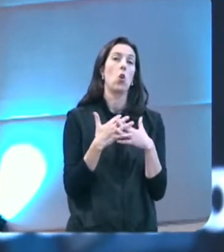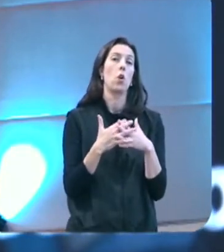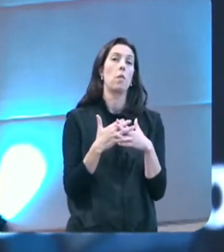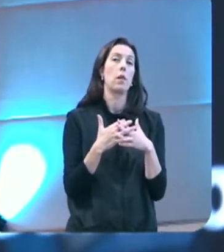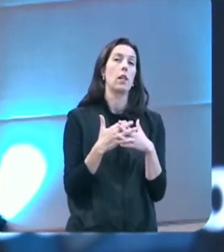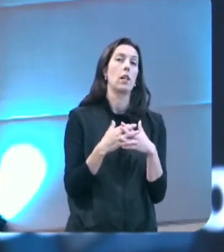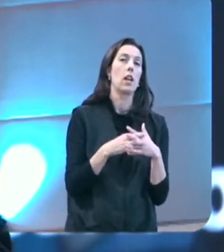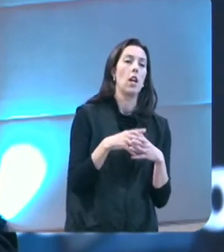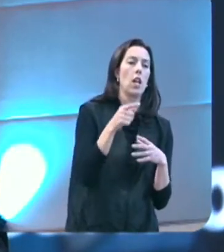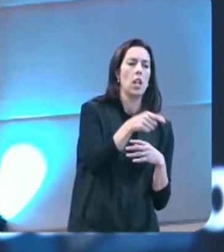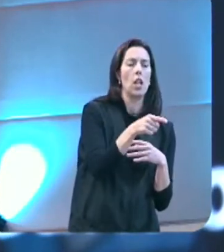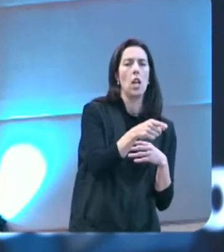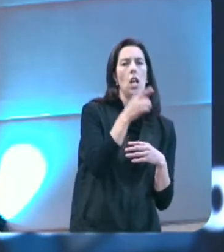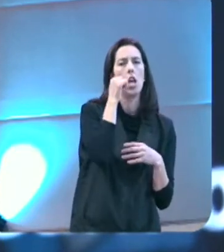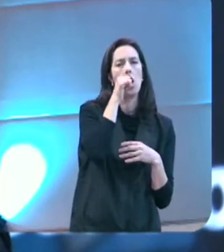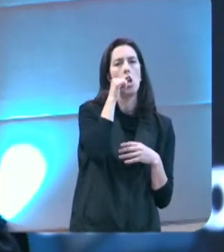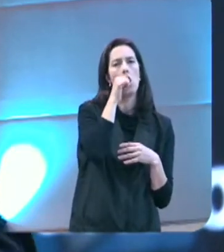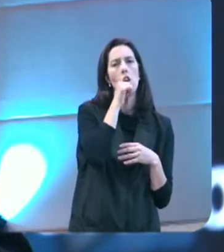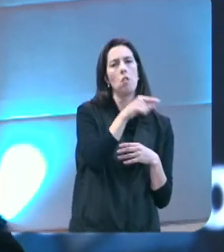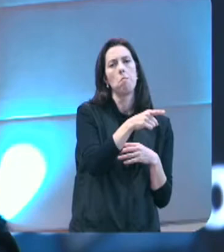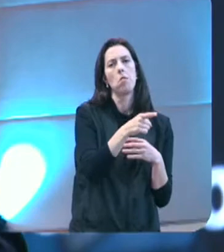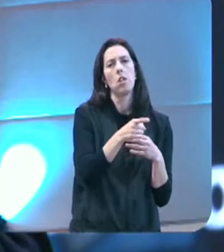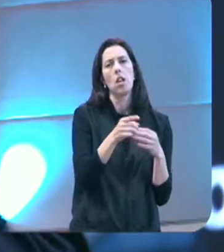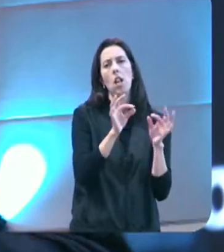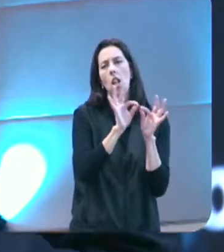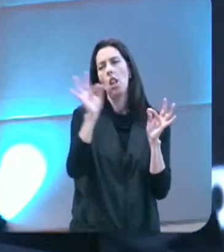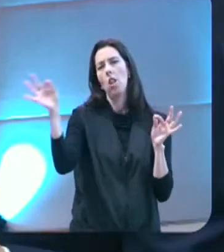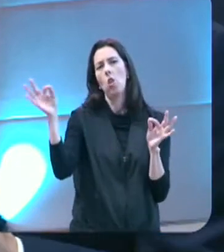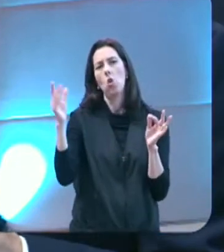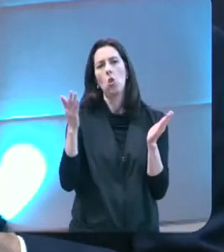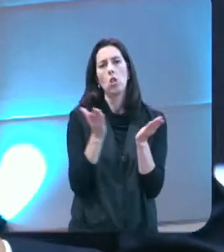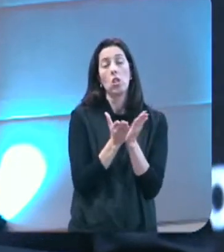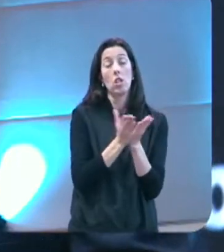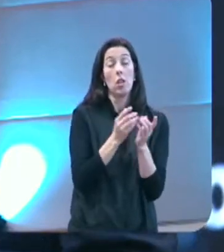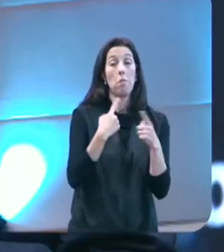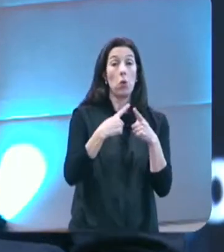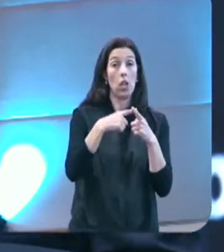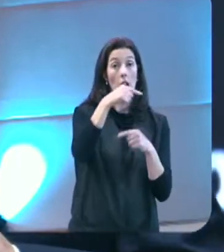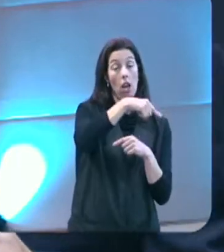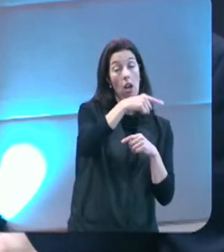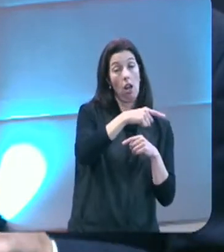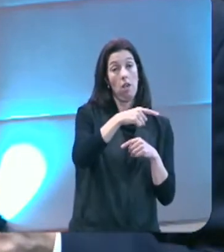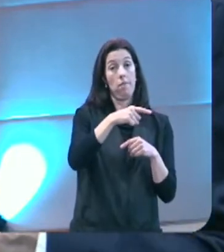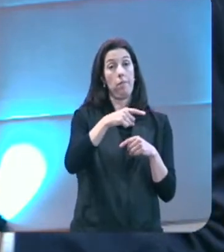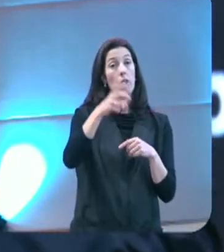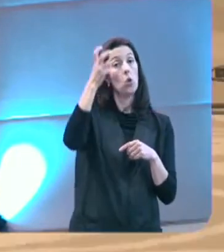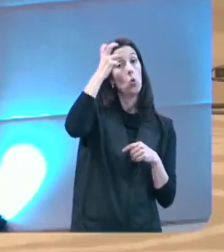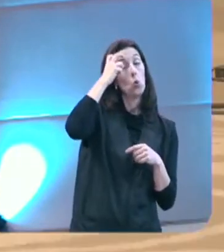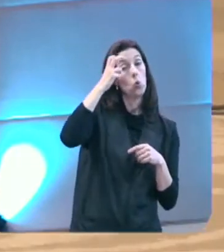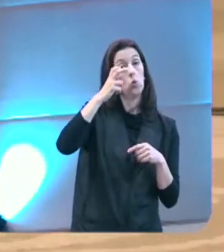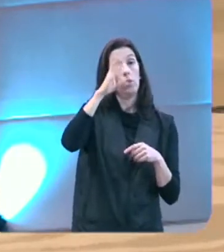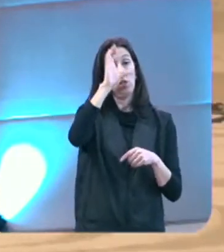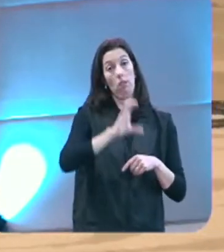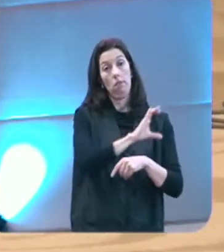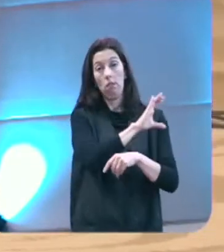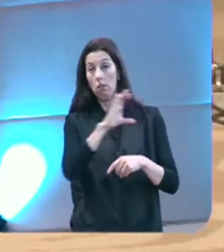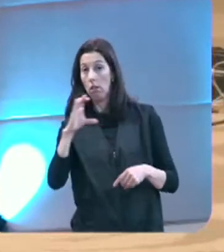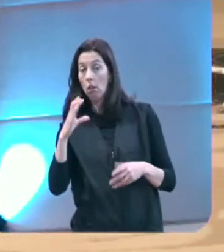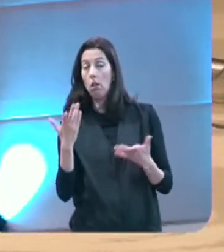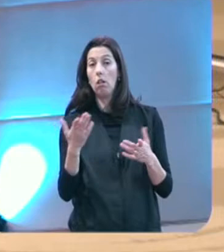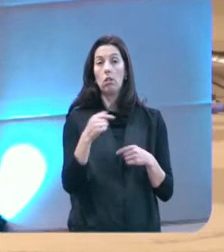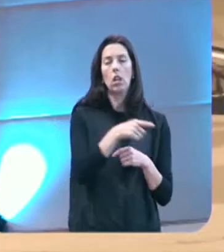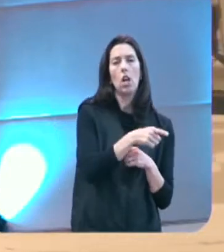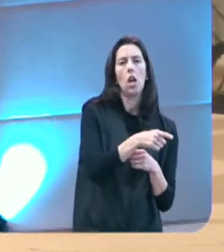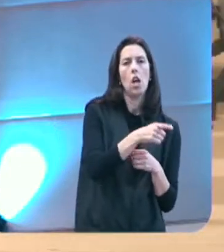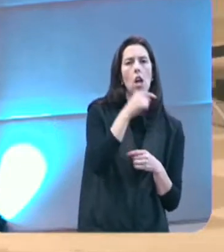igreja evangélica, de uma igreja protestante, porque a cultura dominante era católica e um catolicismo muito forte. Então